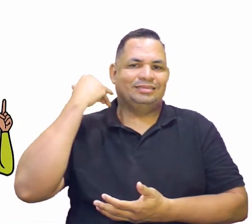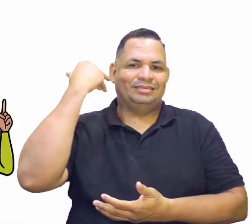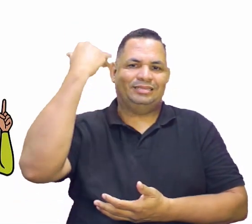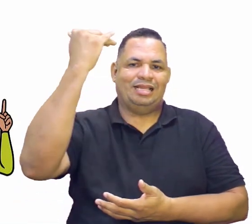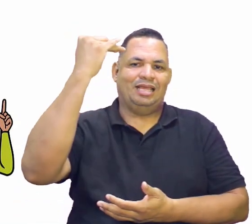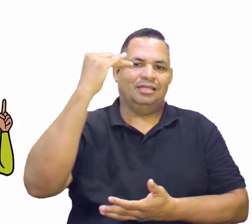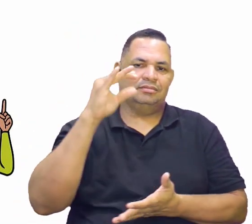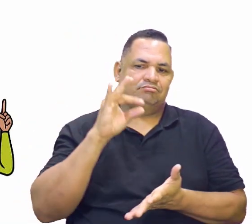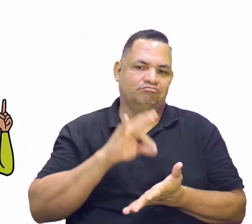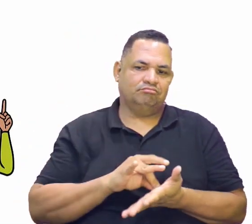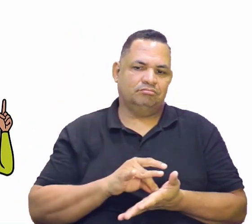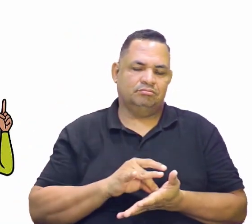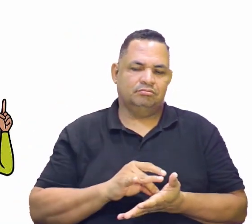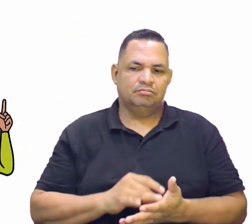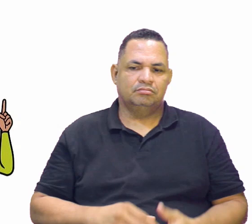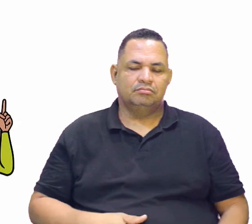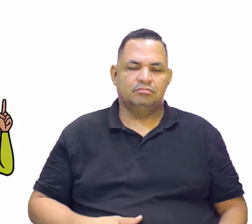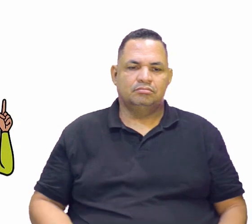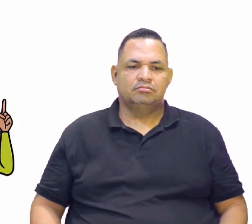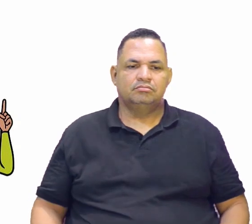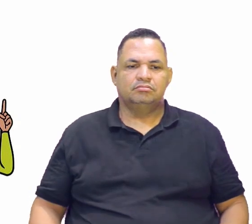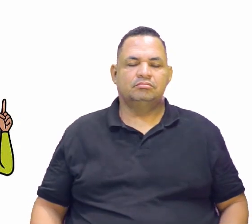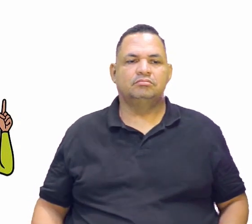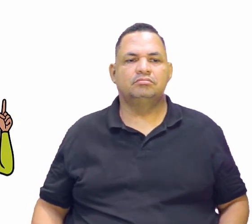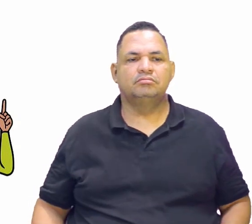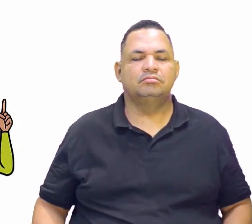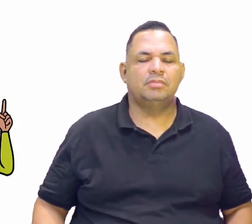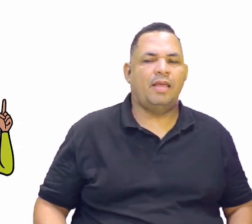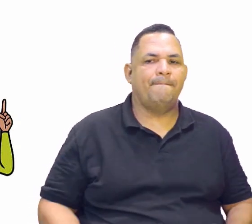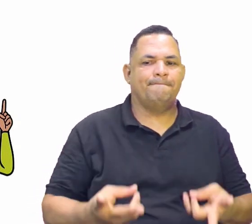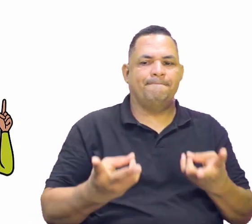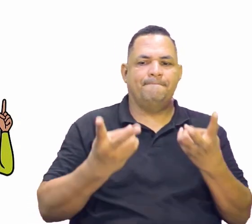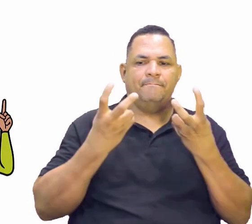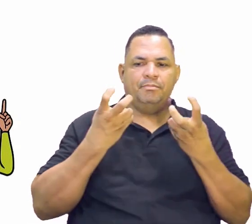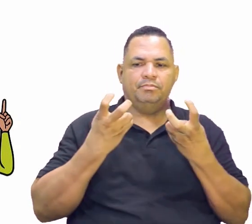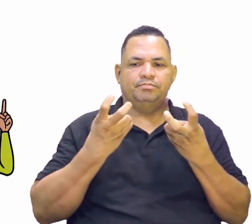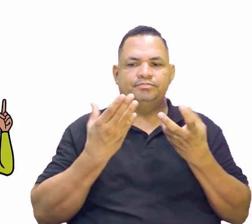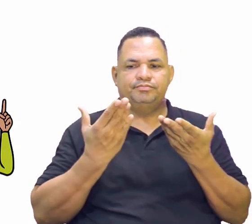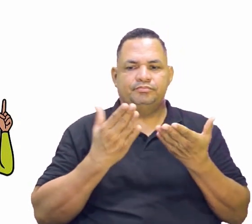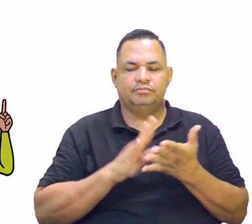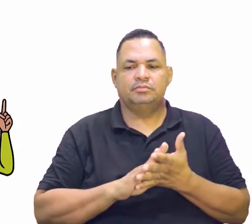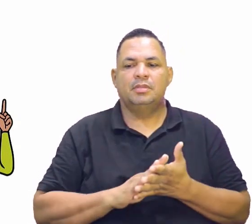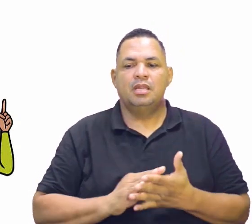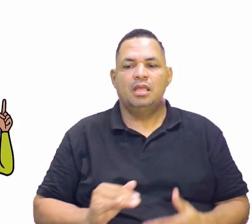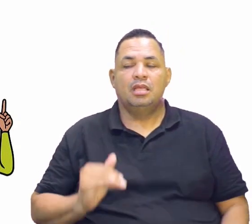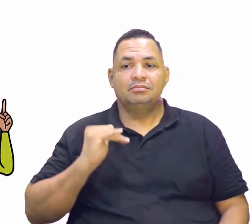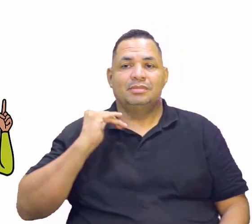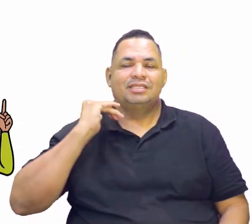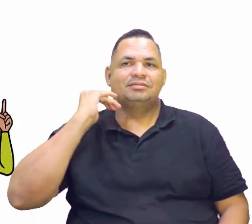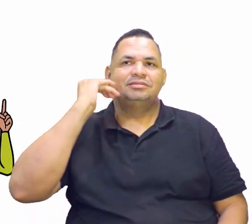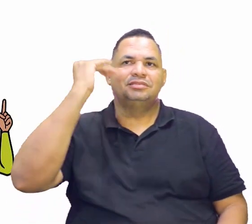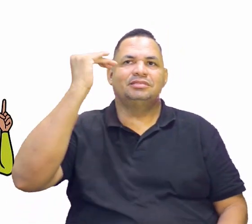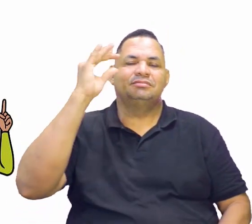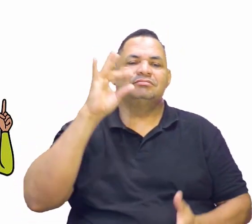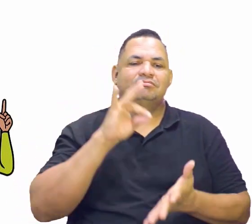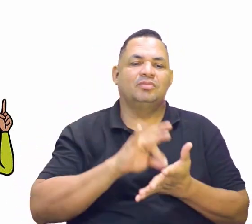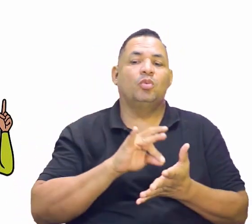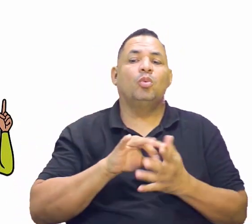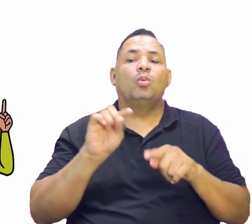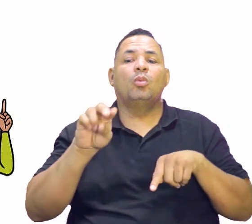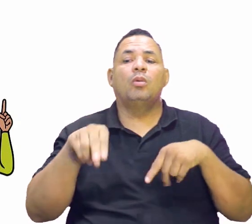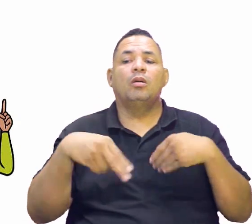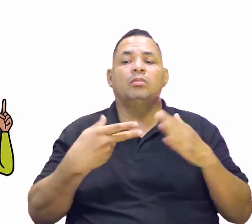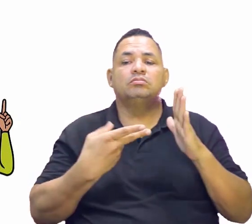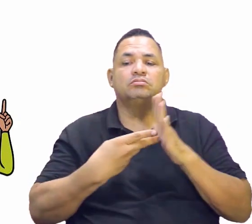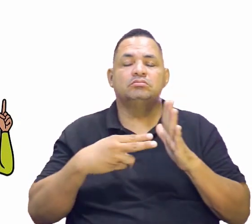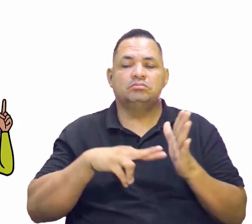bem utilizada no meio de muitos, né? A gente sempre percebe que alguém fala, isso aqui é surreal. Mas o que é surreal para